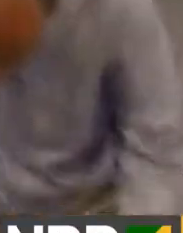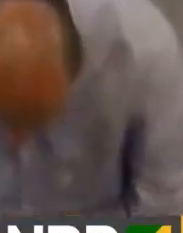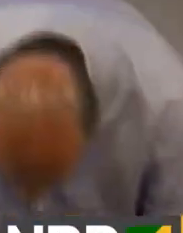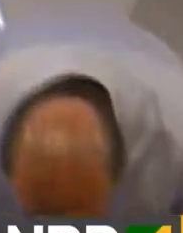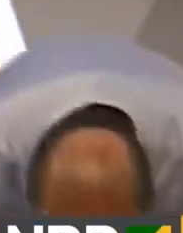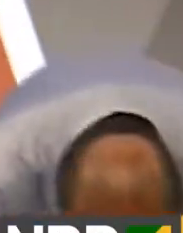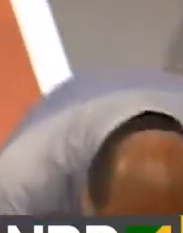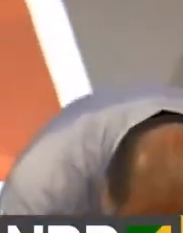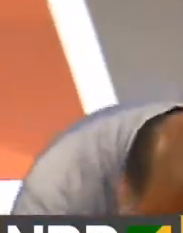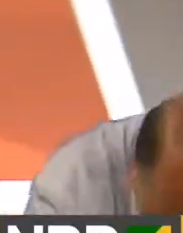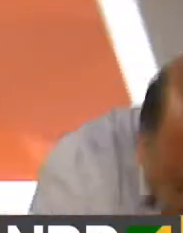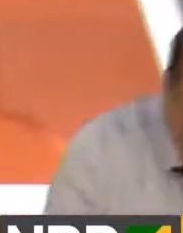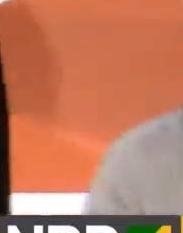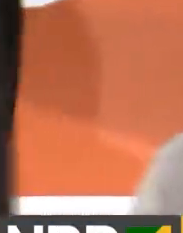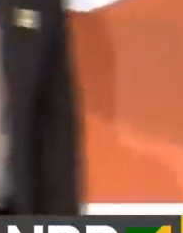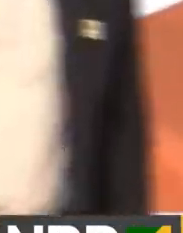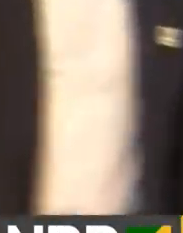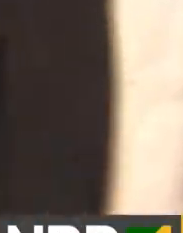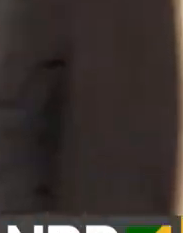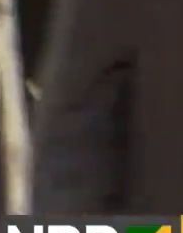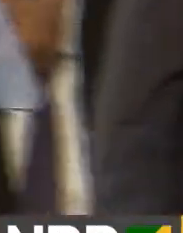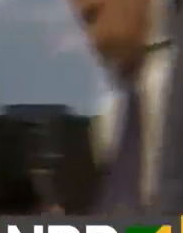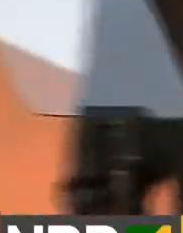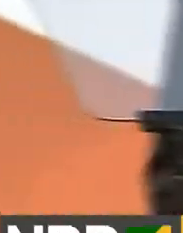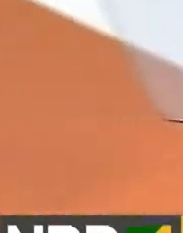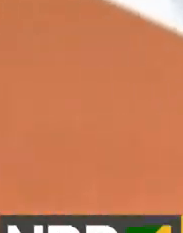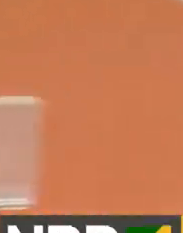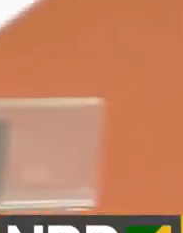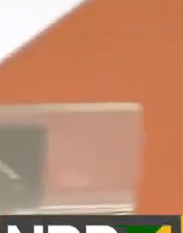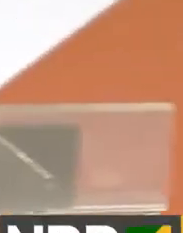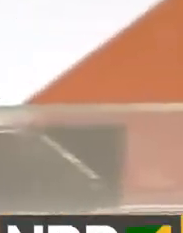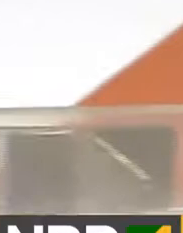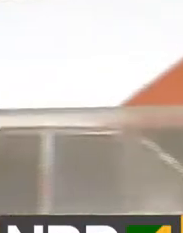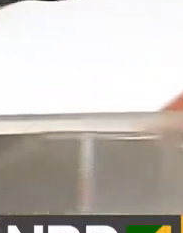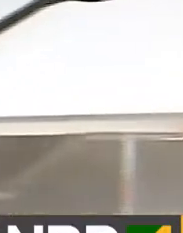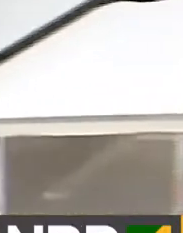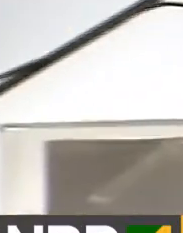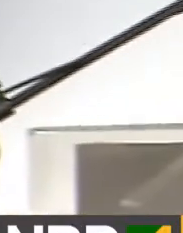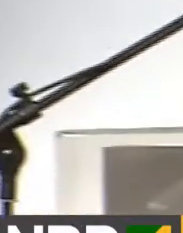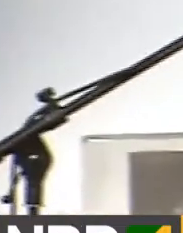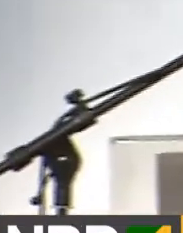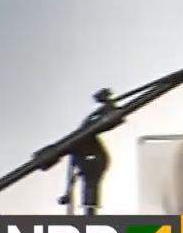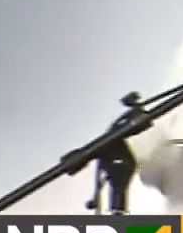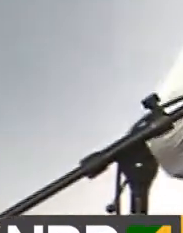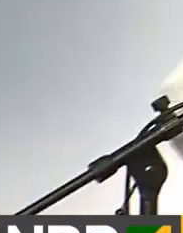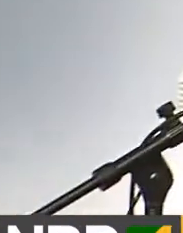senhoras e senhores com a palavra o presidente da república michel temer